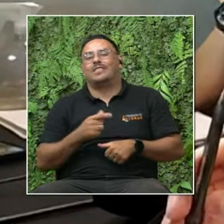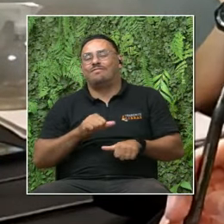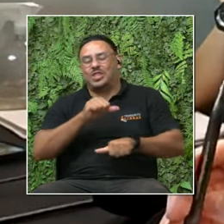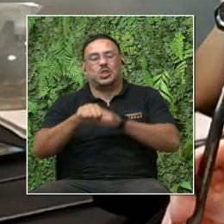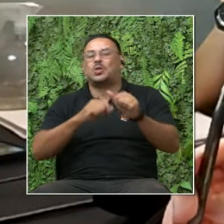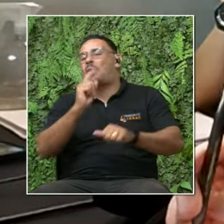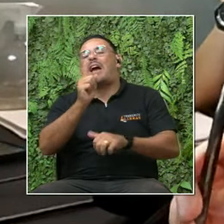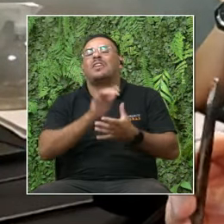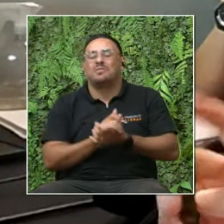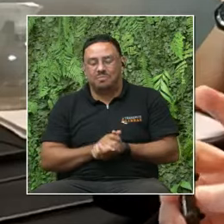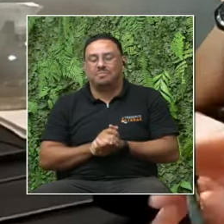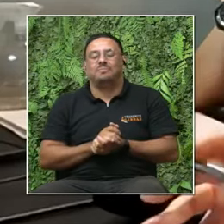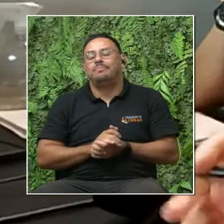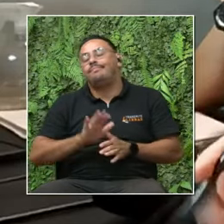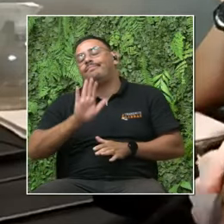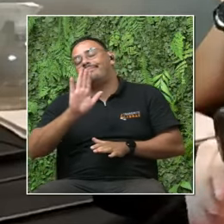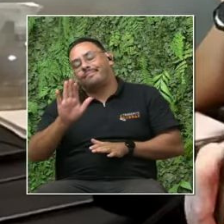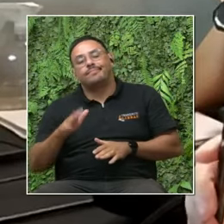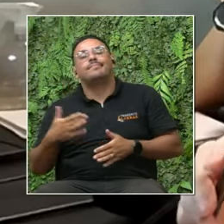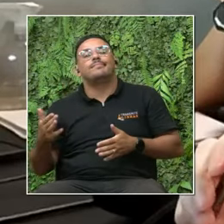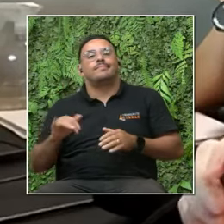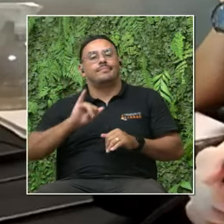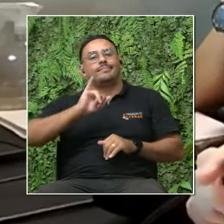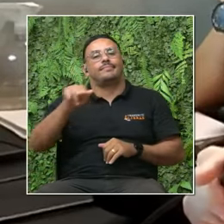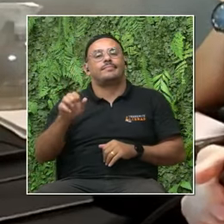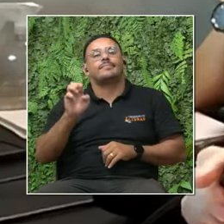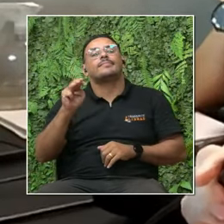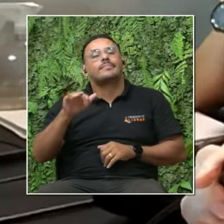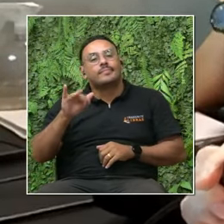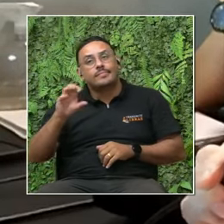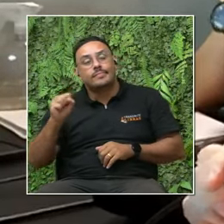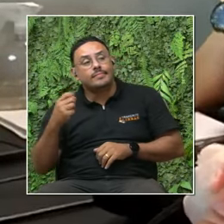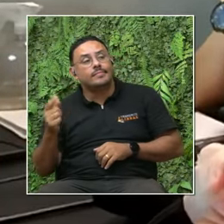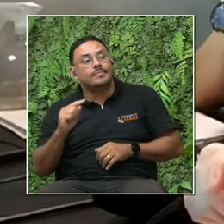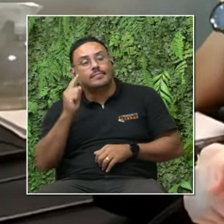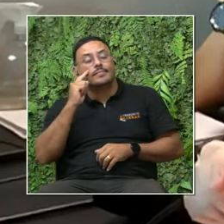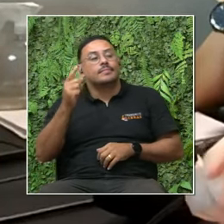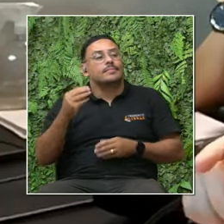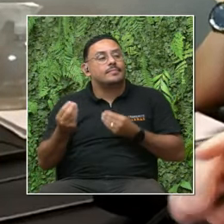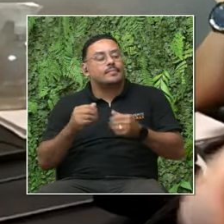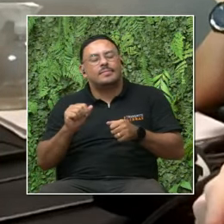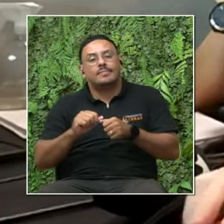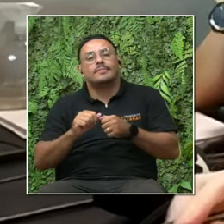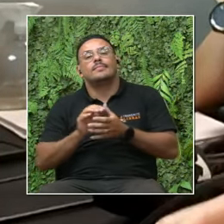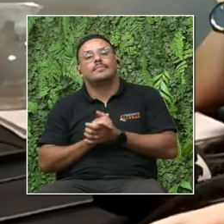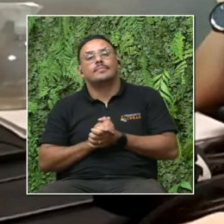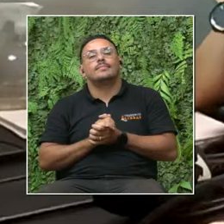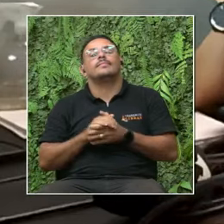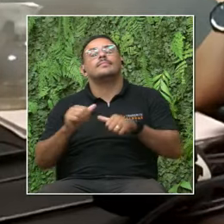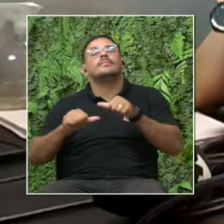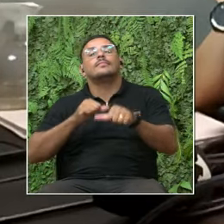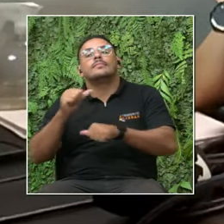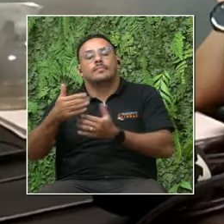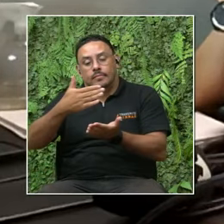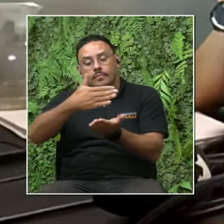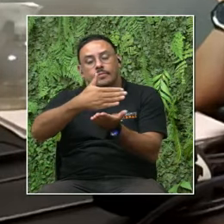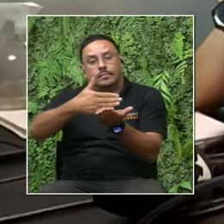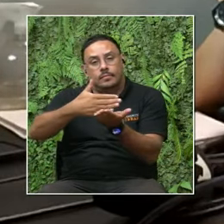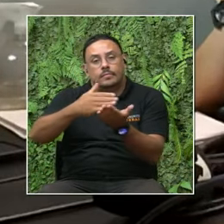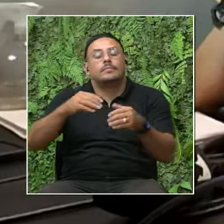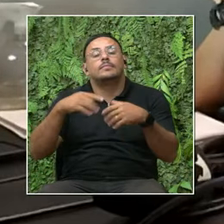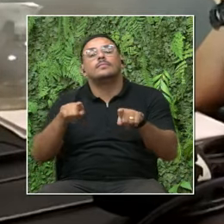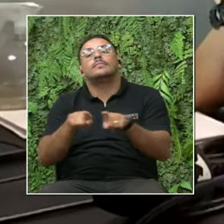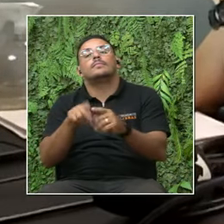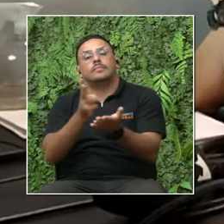e mas é o gemerson né vamos ver o que ele faz eu mexeria no meio Camp e